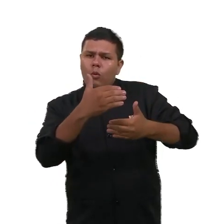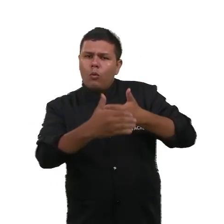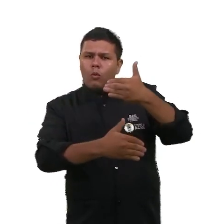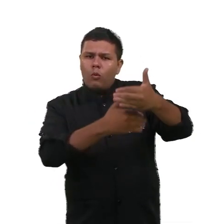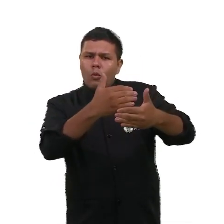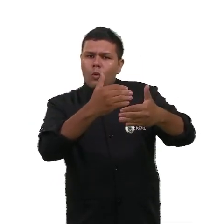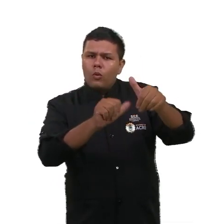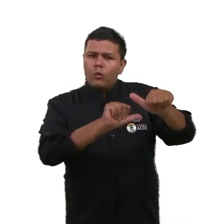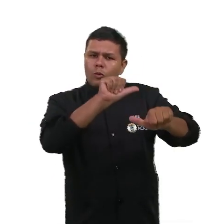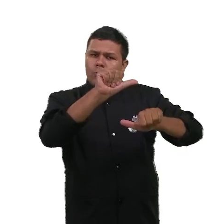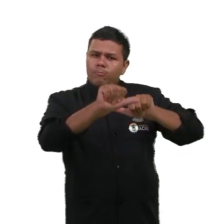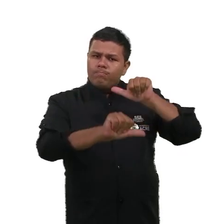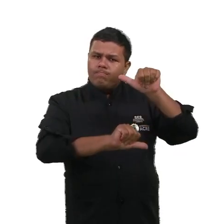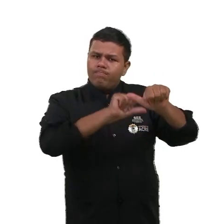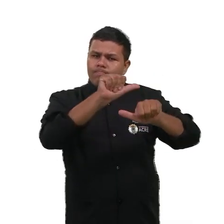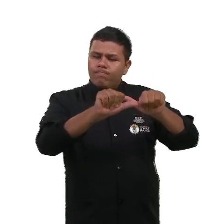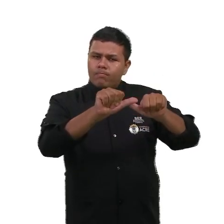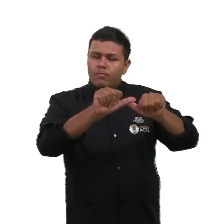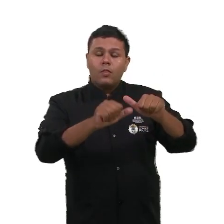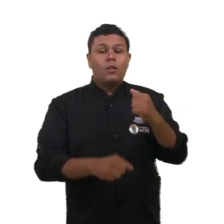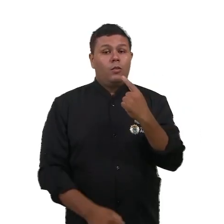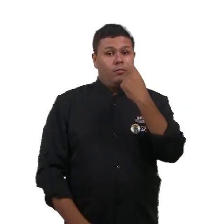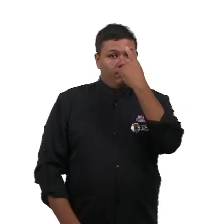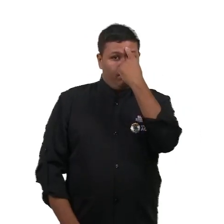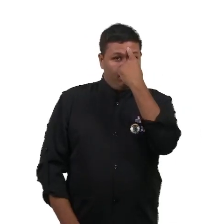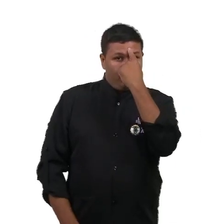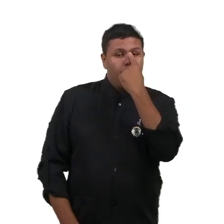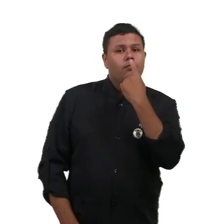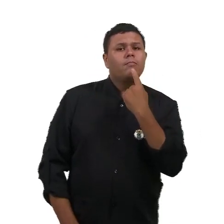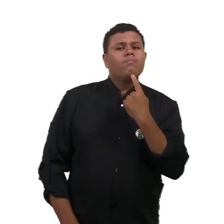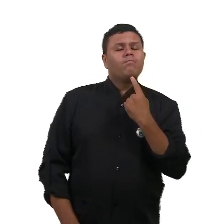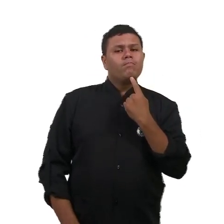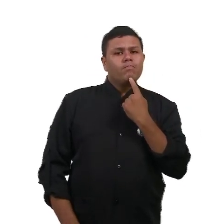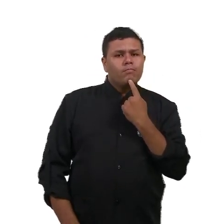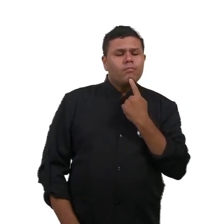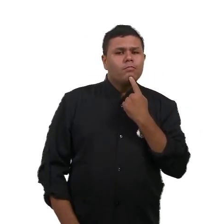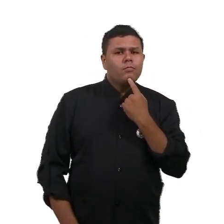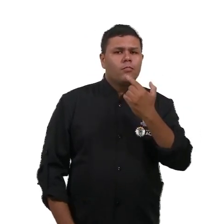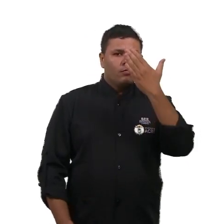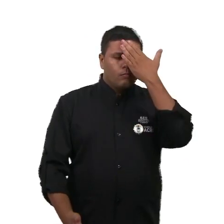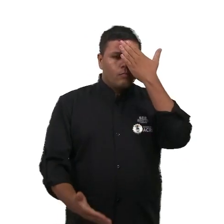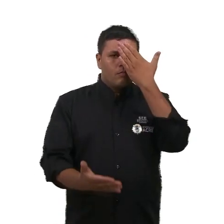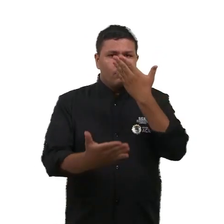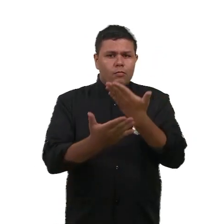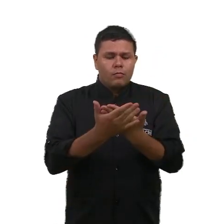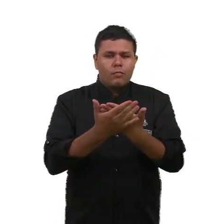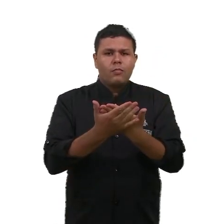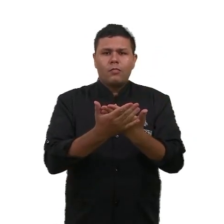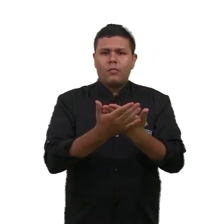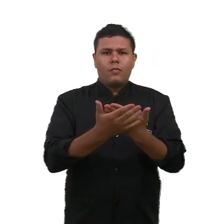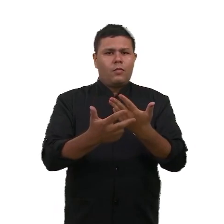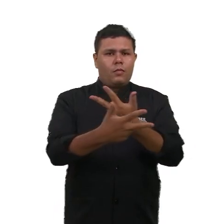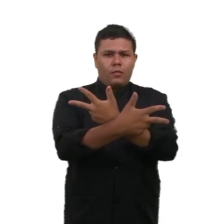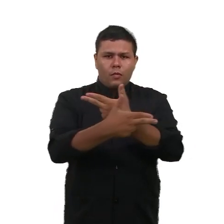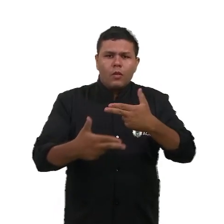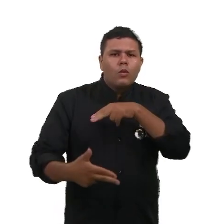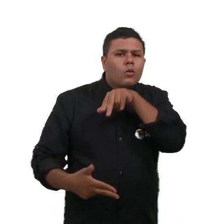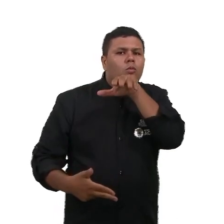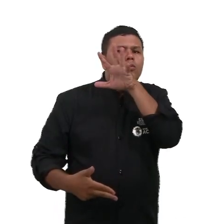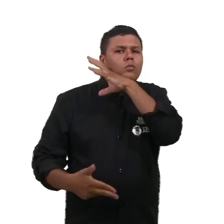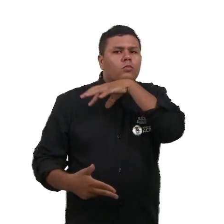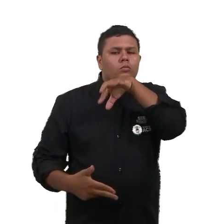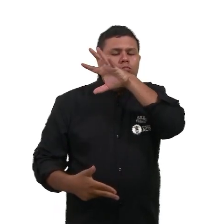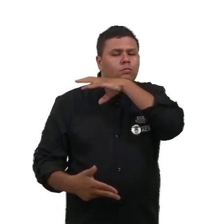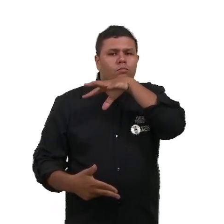tá ok? Como vocês estão vendo aqui na imagem, pessoal, além de eles acreditarem que as espécies modificam, eles acreditam